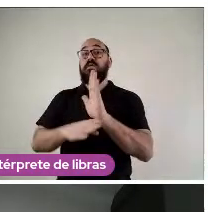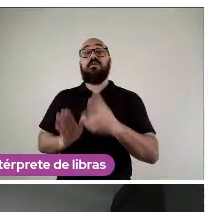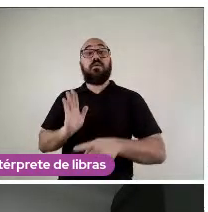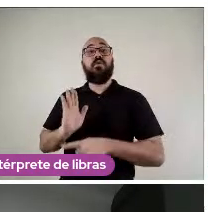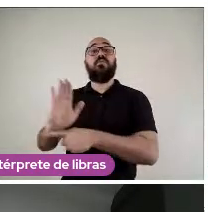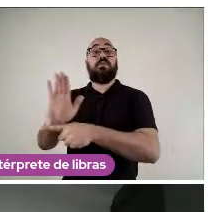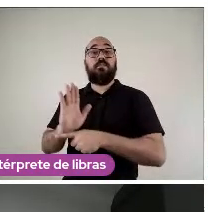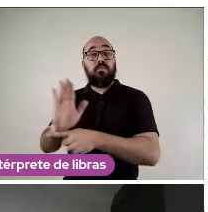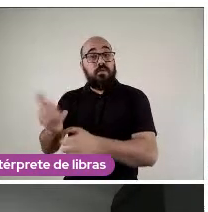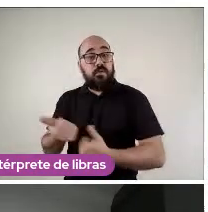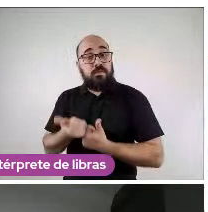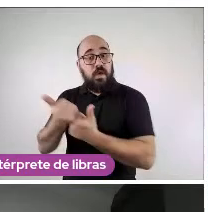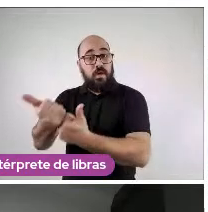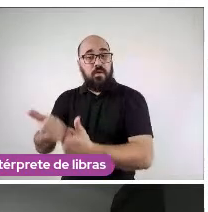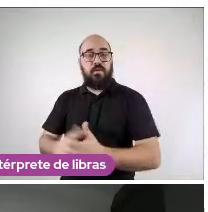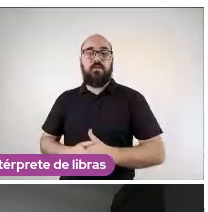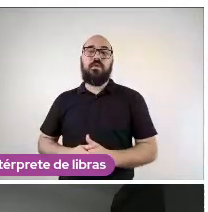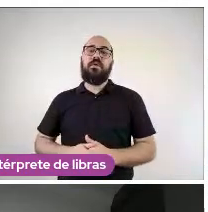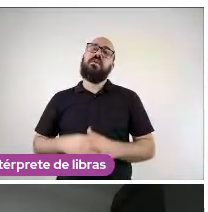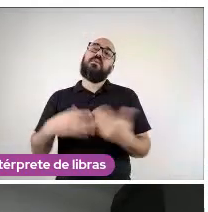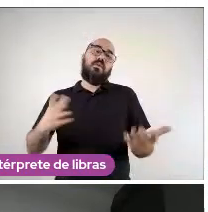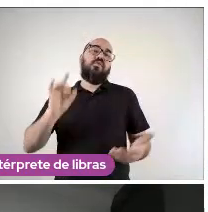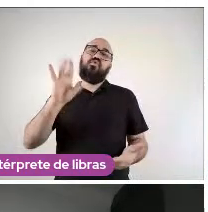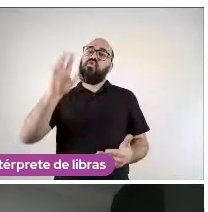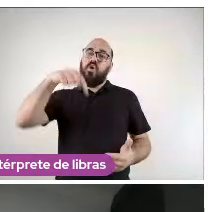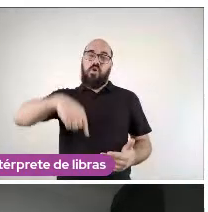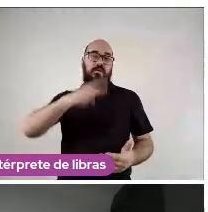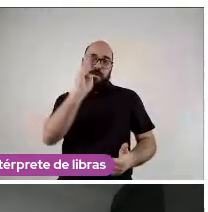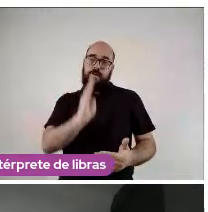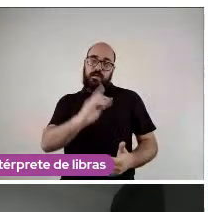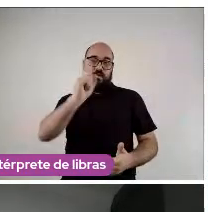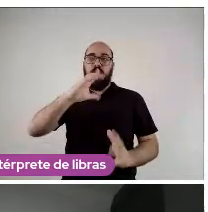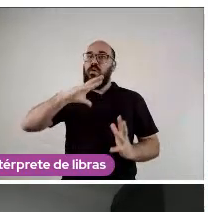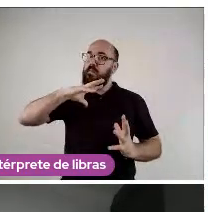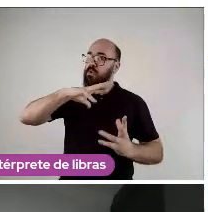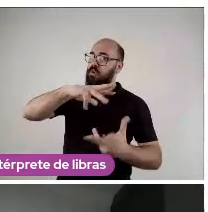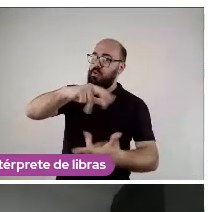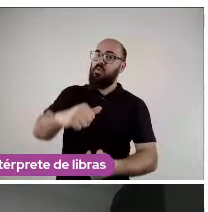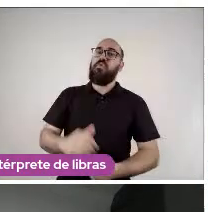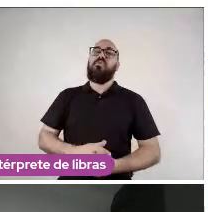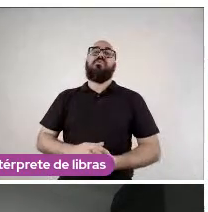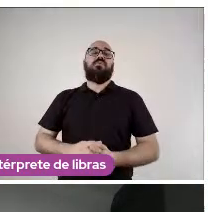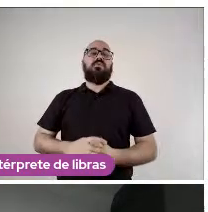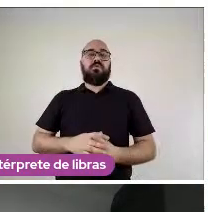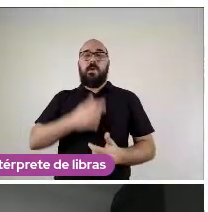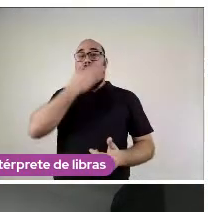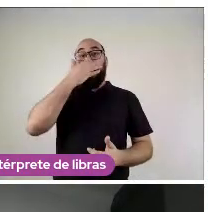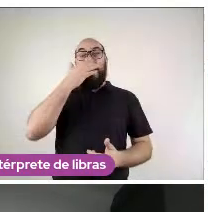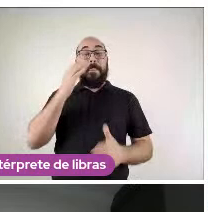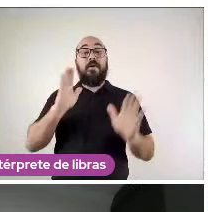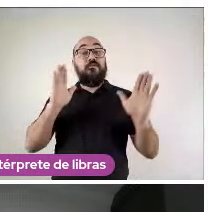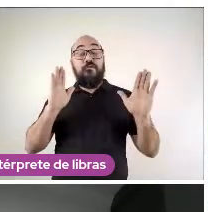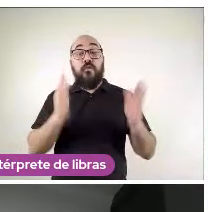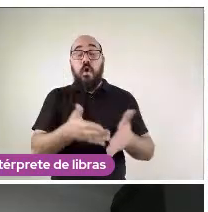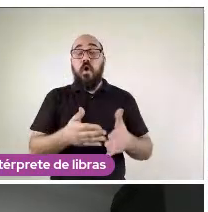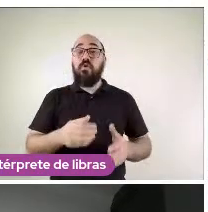são realmente de escala global, regional, os projetos são ações mais focadas, as atividades